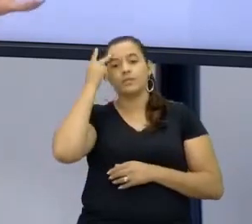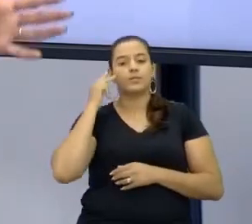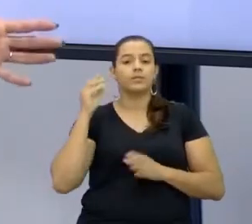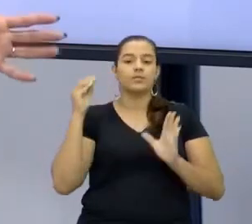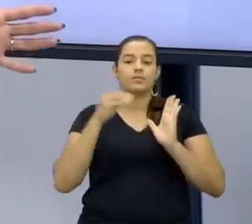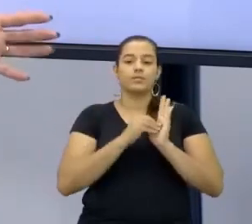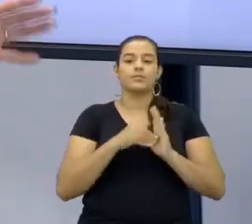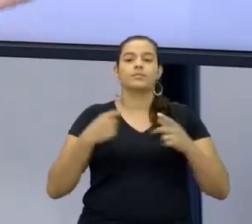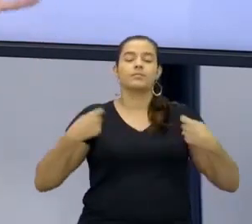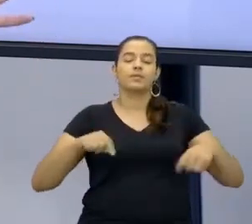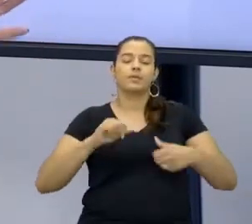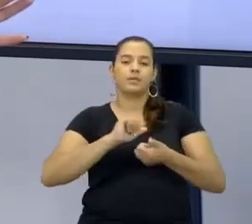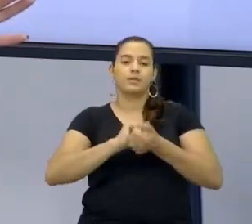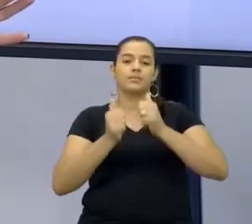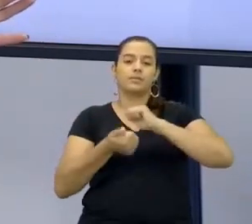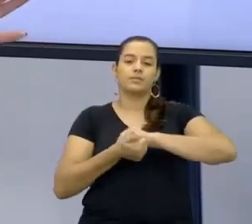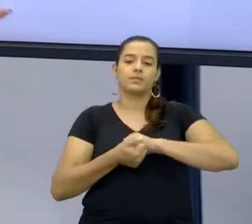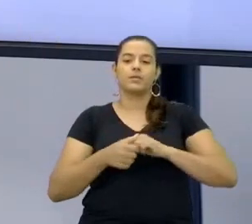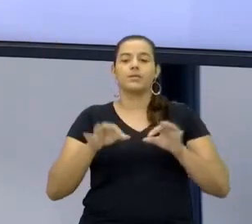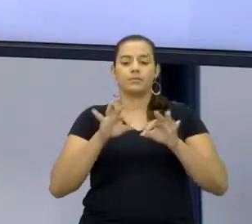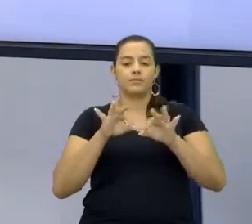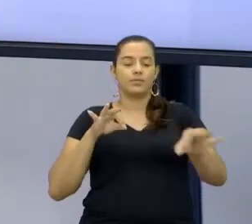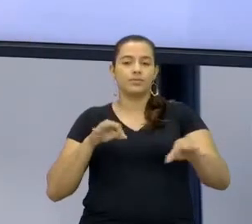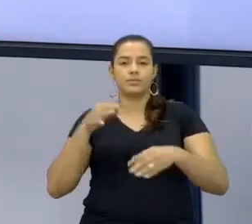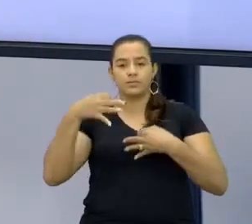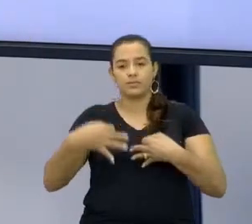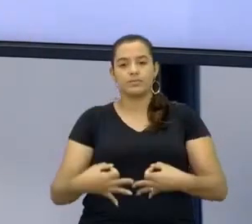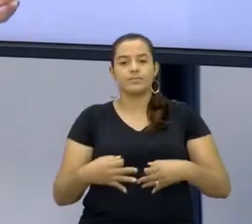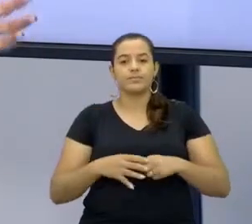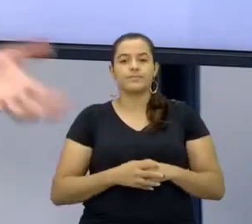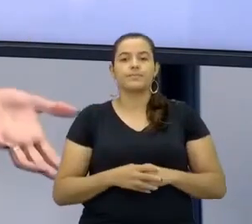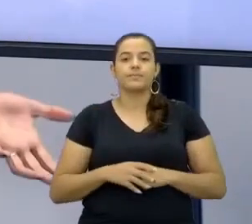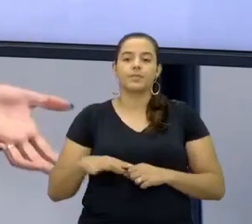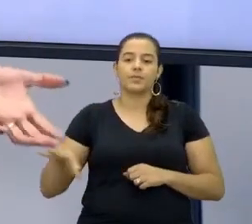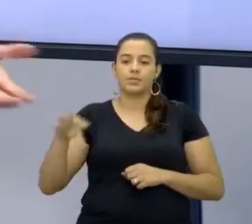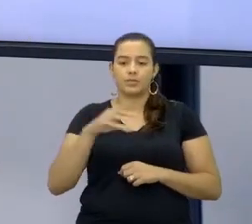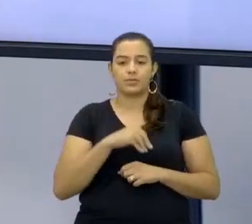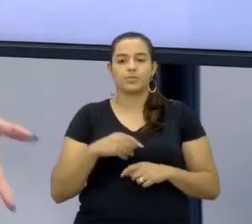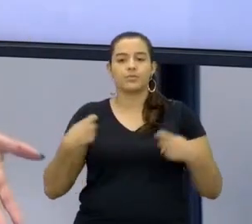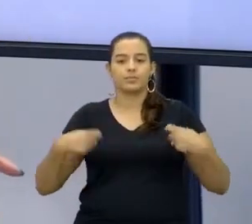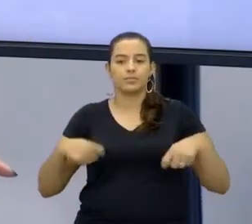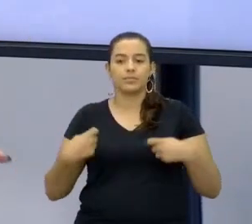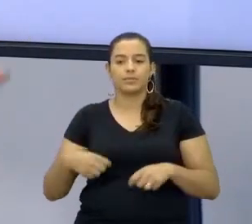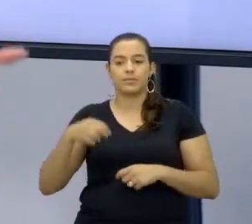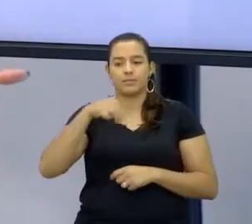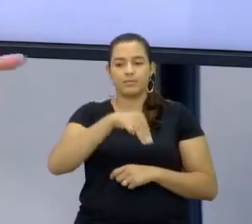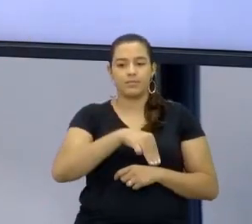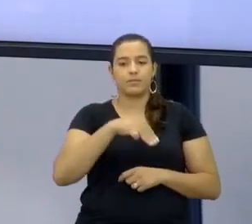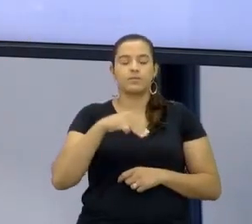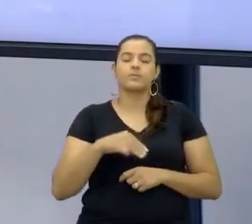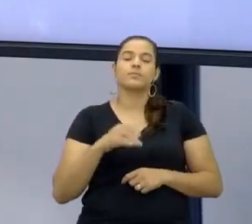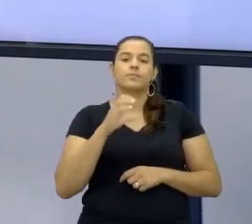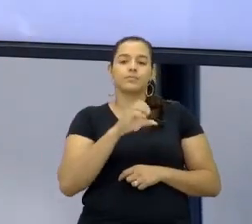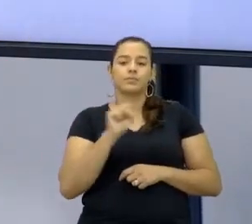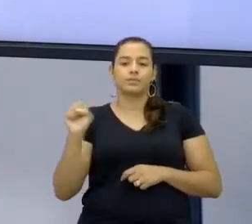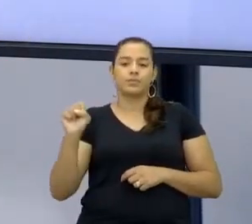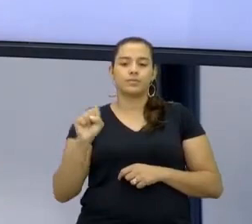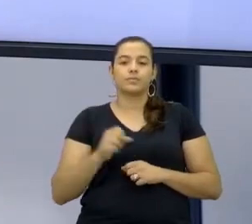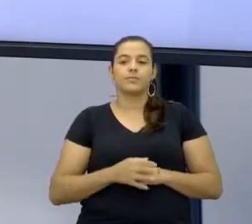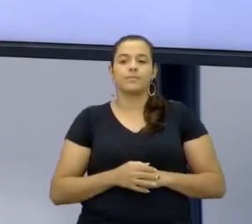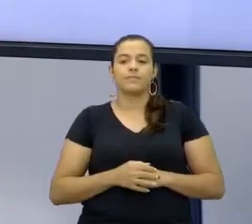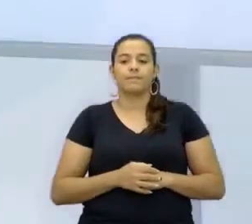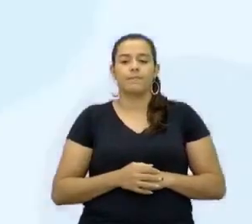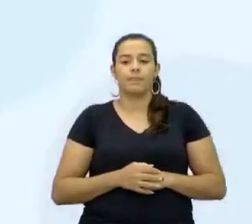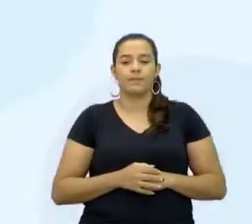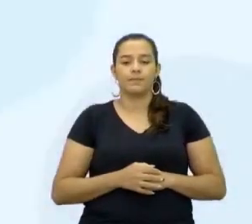que adequar então as unidades de medida. Tá bom? Então, em todos os livros aparecem como metros por segundo, adequado então. Volto